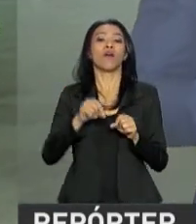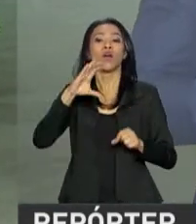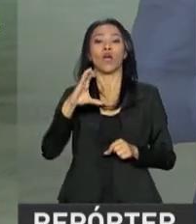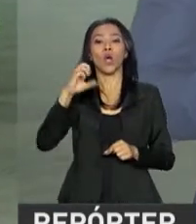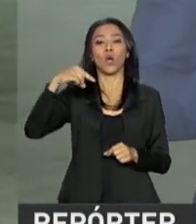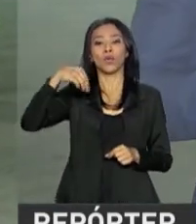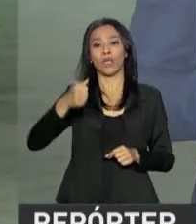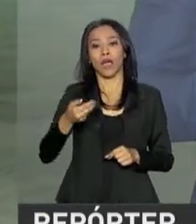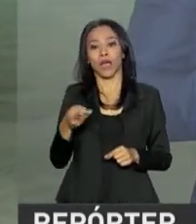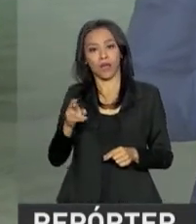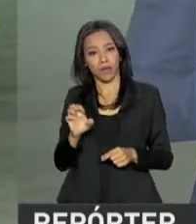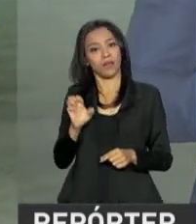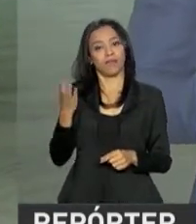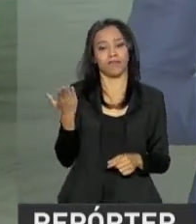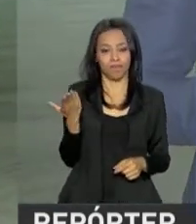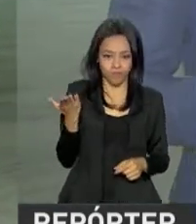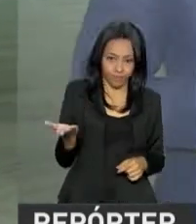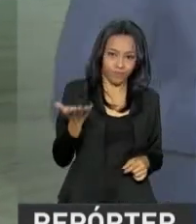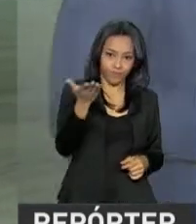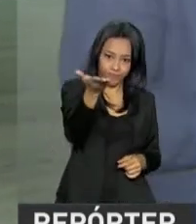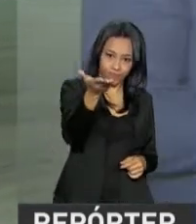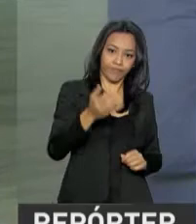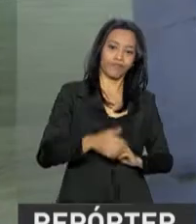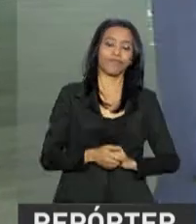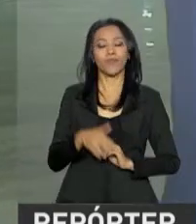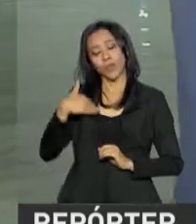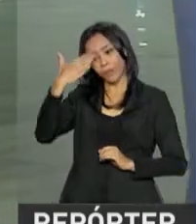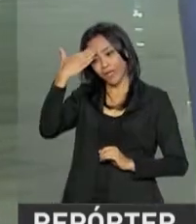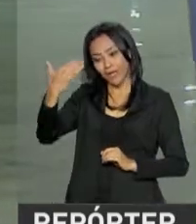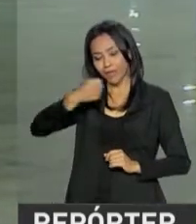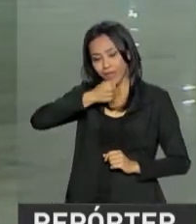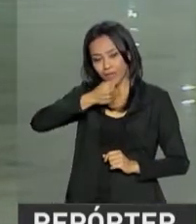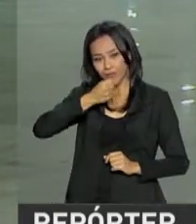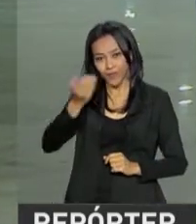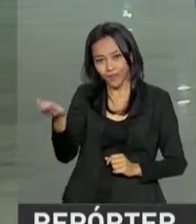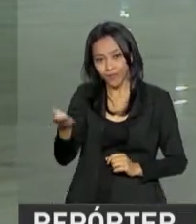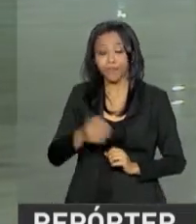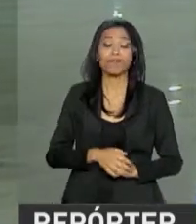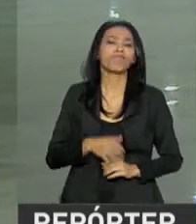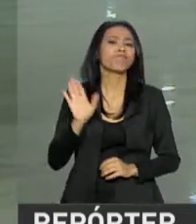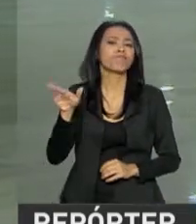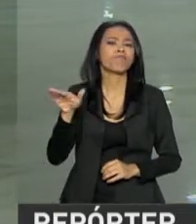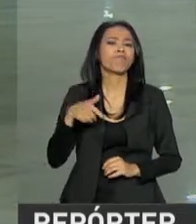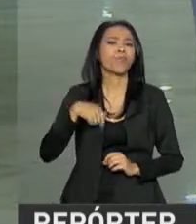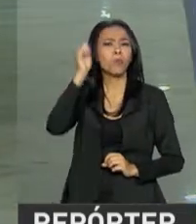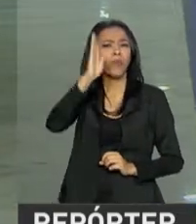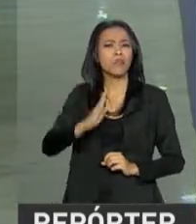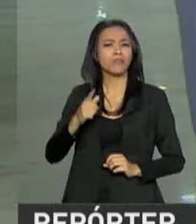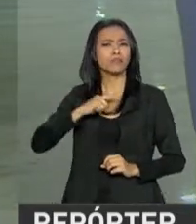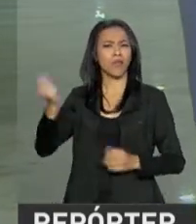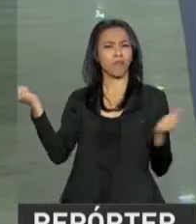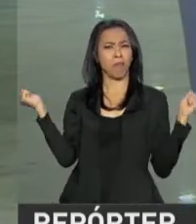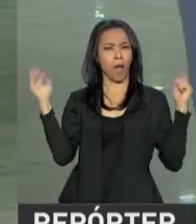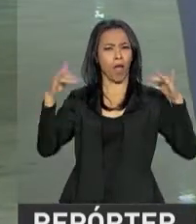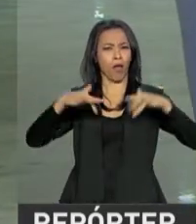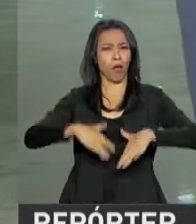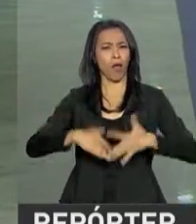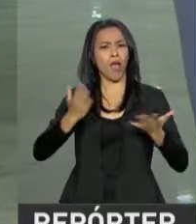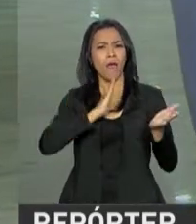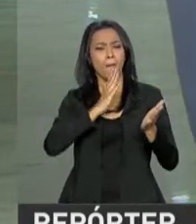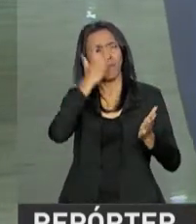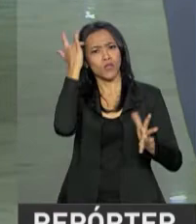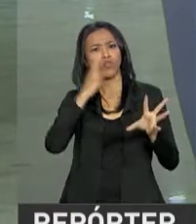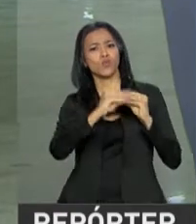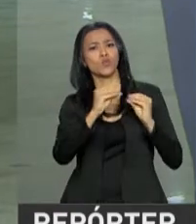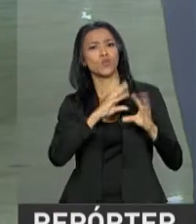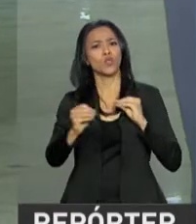justiça bernado la fe ter obrigado pela entrevista o coordenador o brasil tem recebido muitos refugiados quais são as